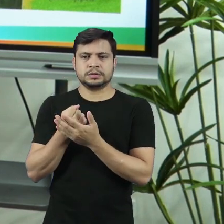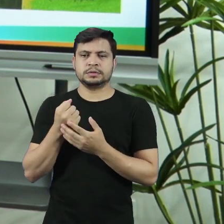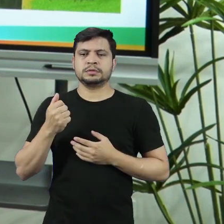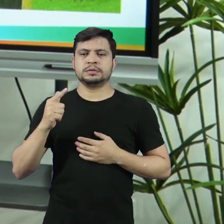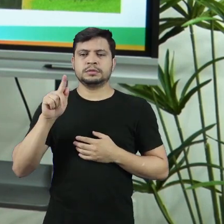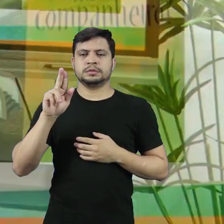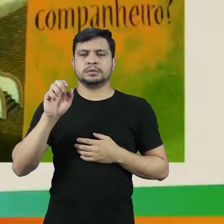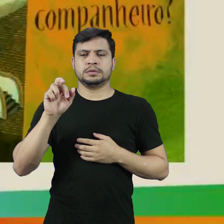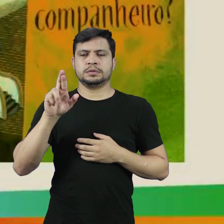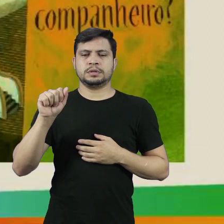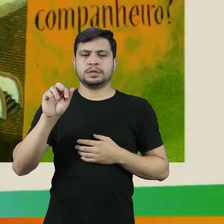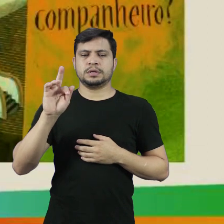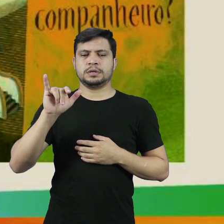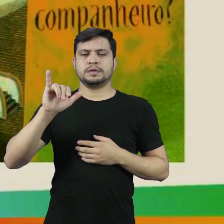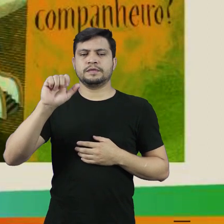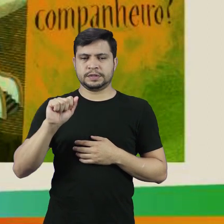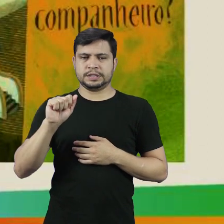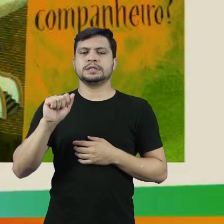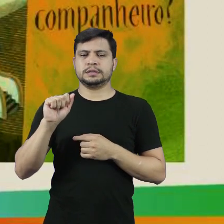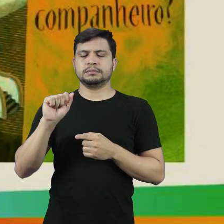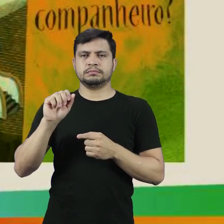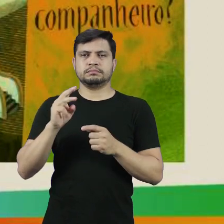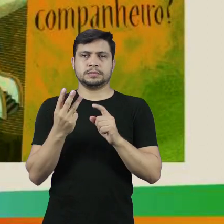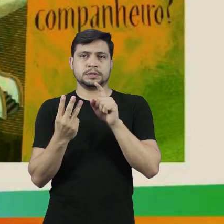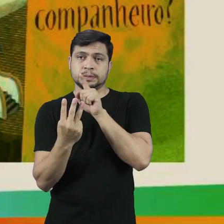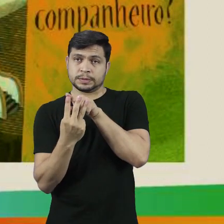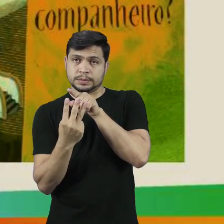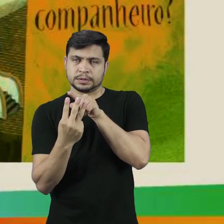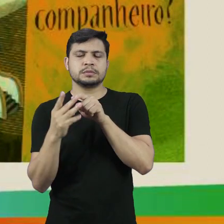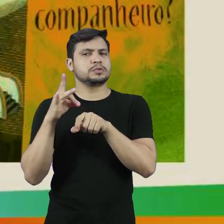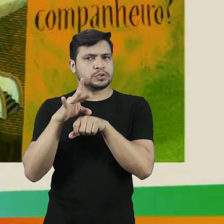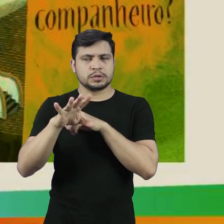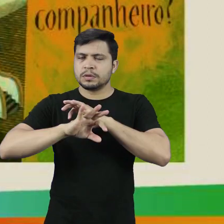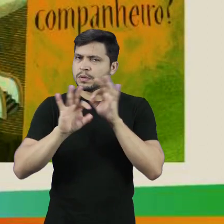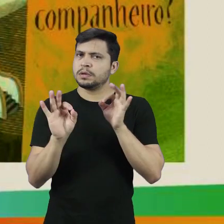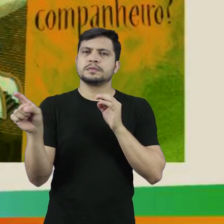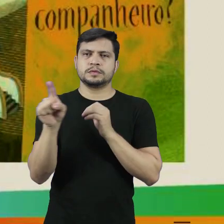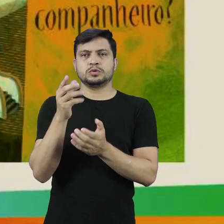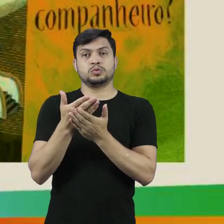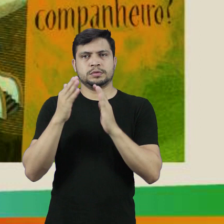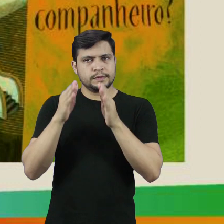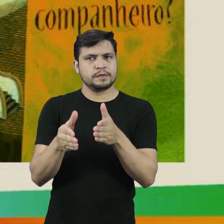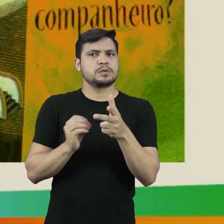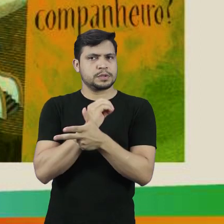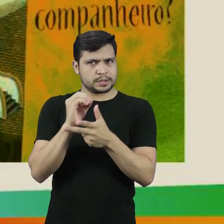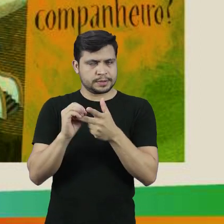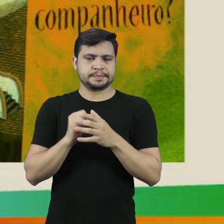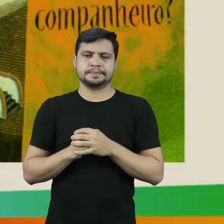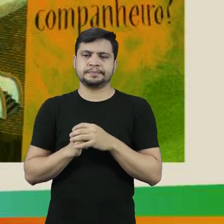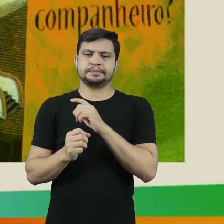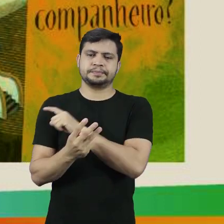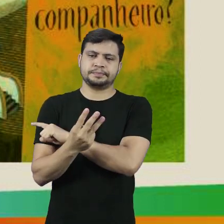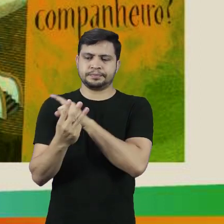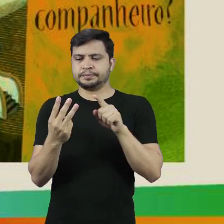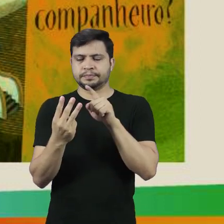canal História FM. Excelente podcast, excelente dica para quem está estudando para o Enem. Caso você queira ver o filme, a gente tem